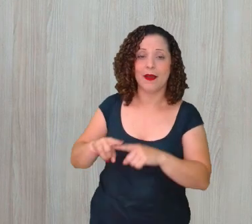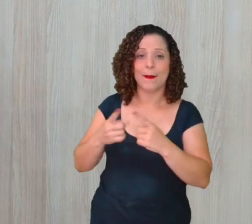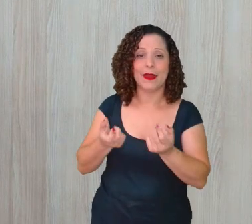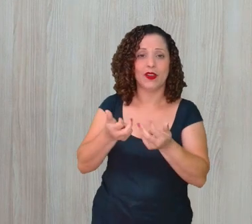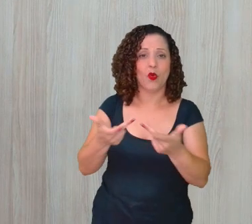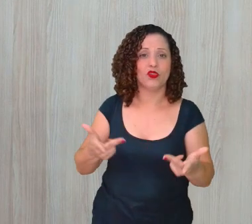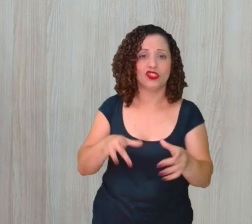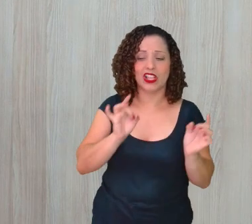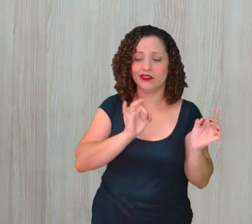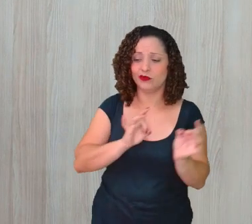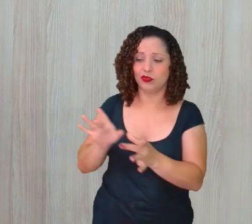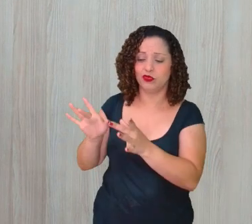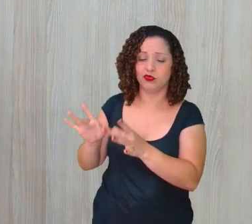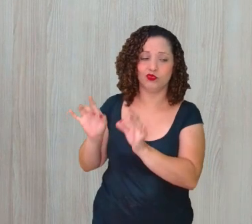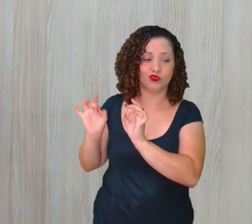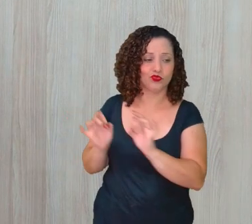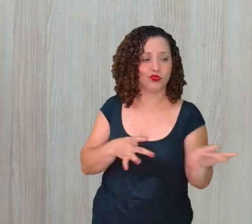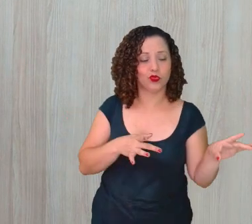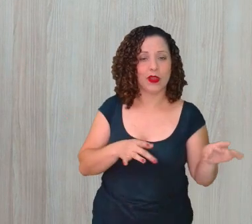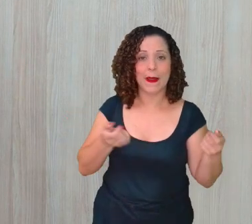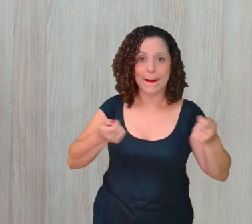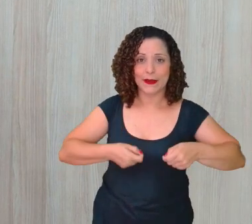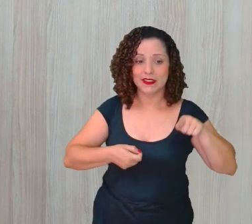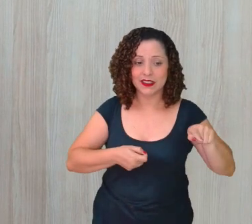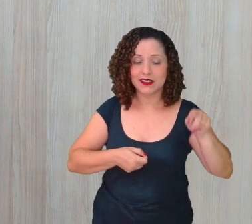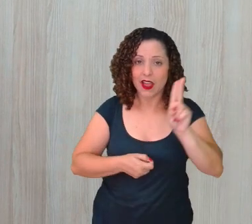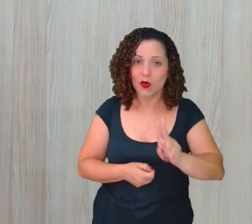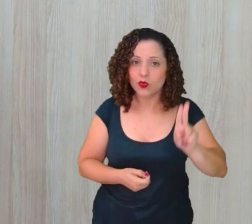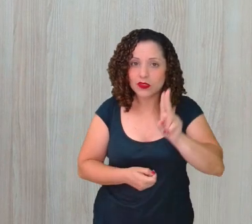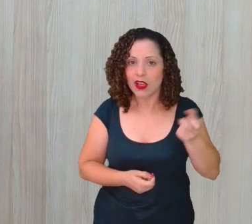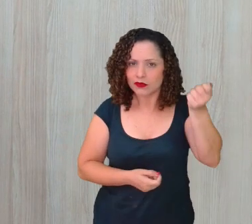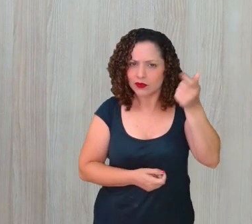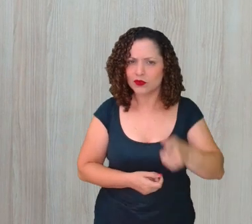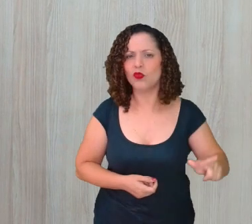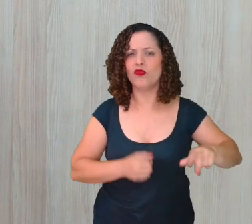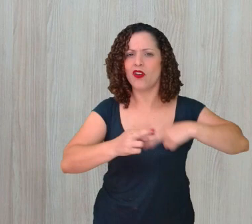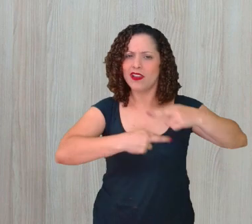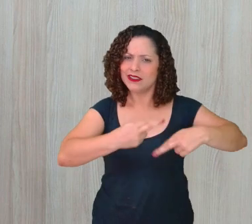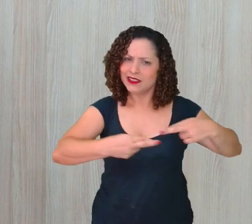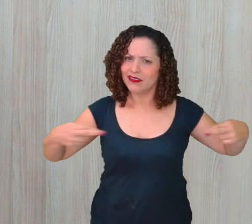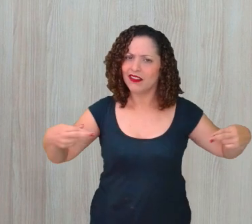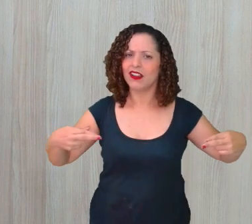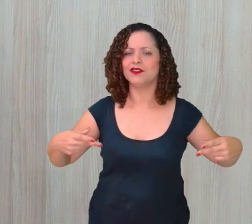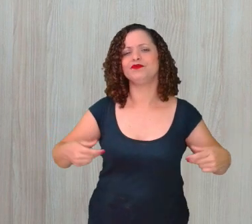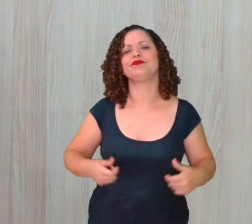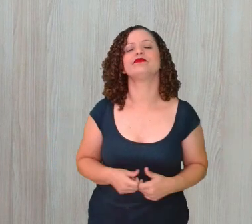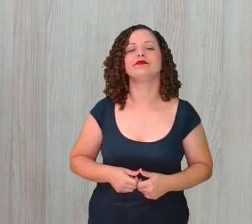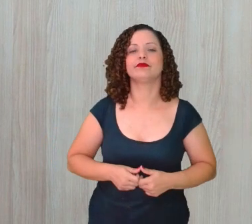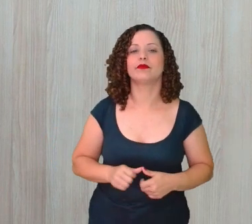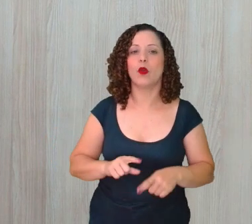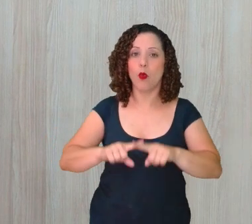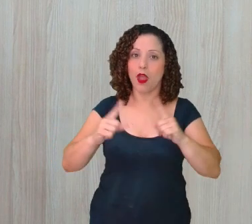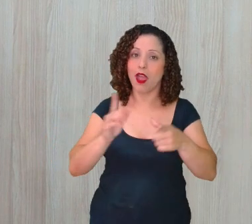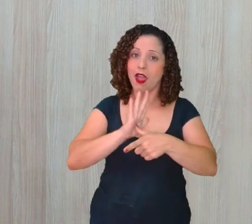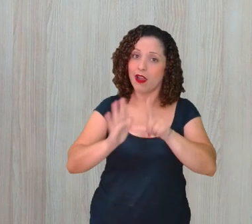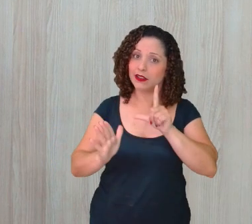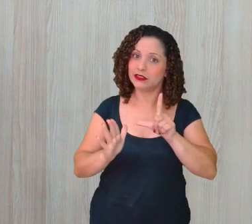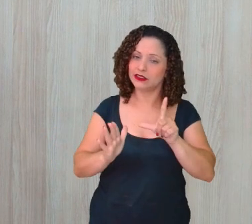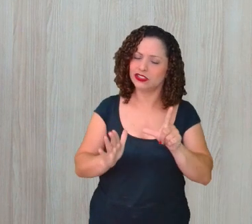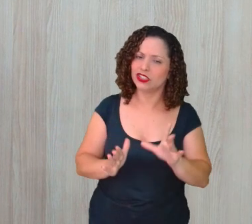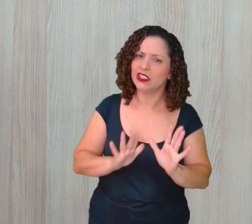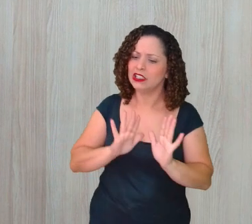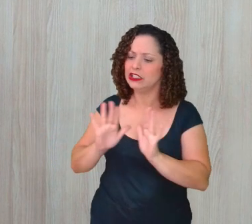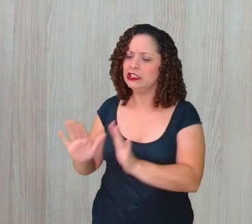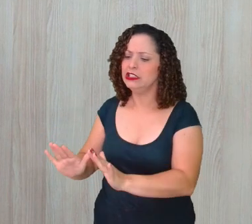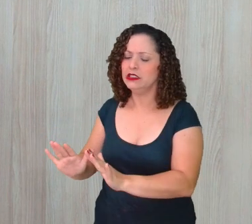jogado fora, ele deve ser reaproveitado, deve ser reciclado. Então, antes de chegar nos lixões, é